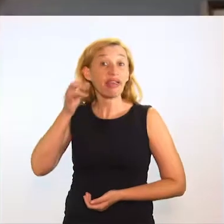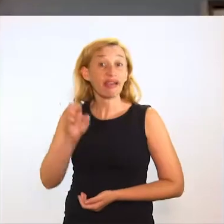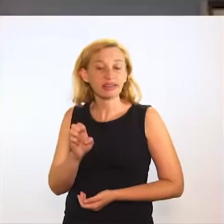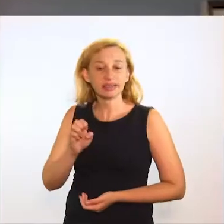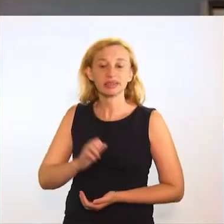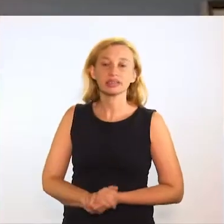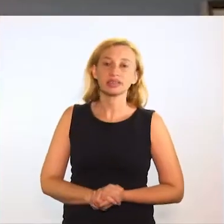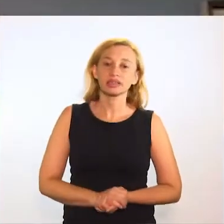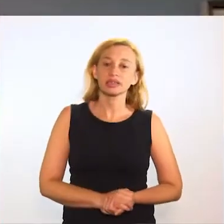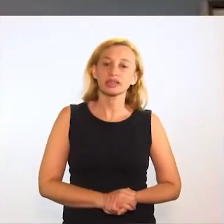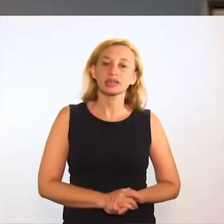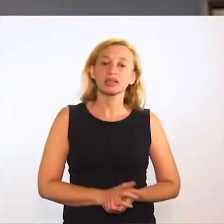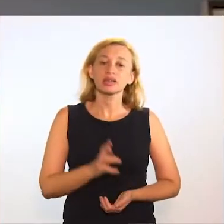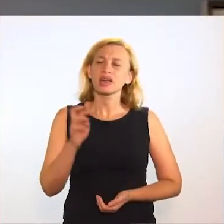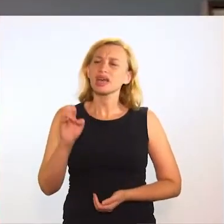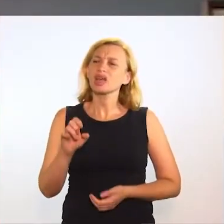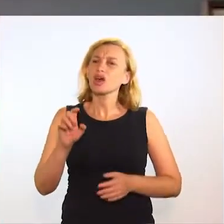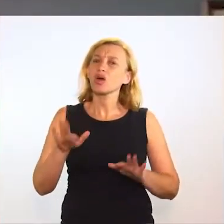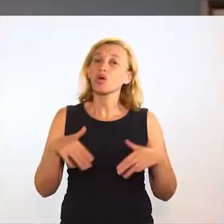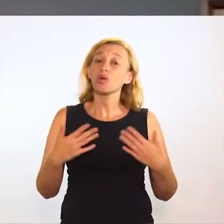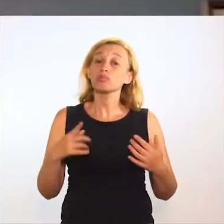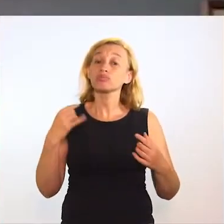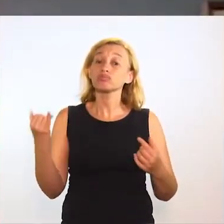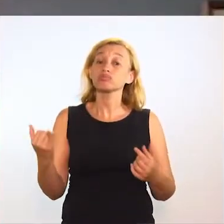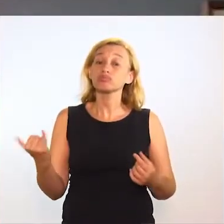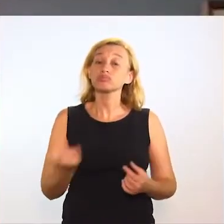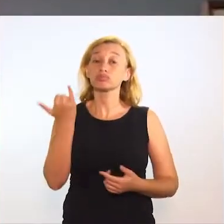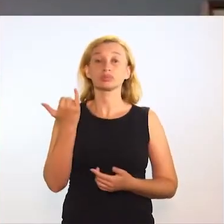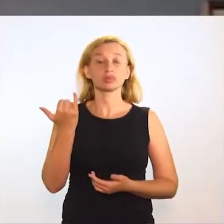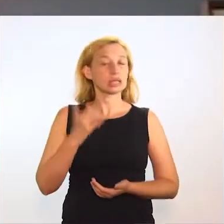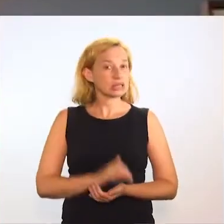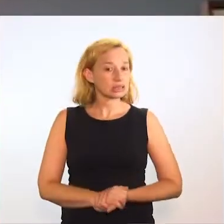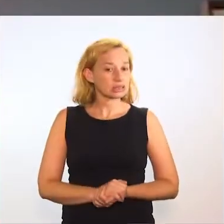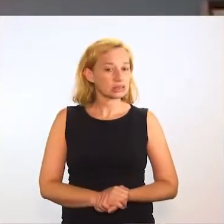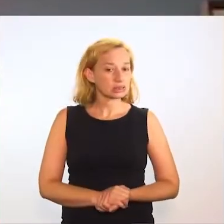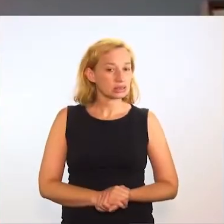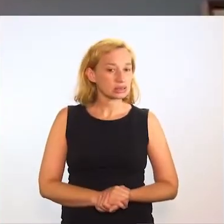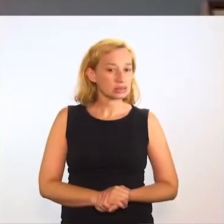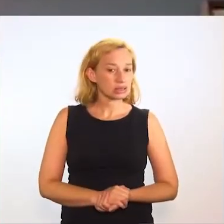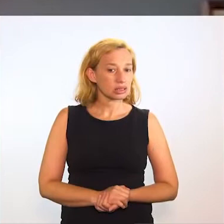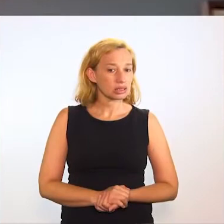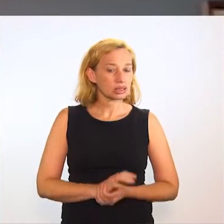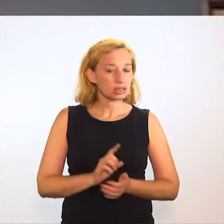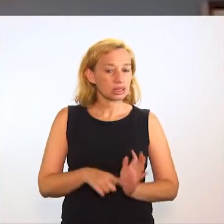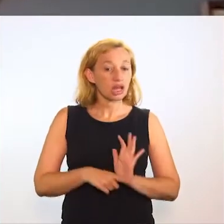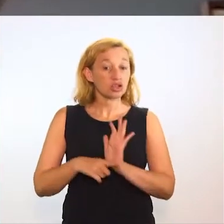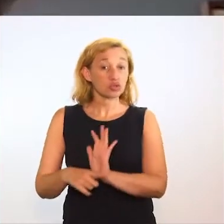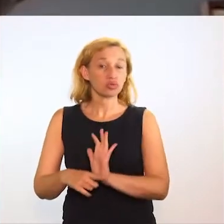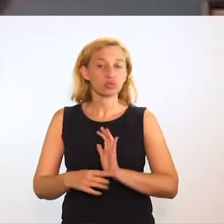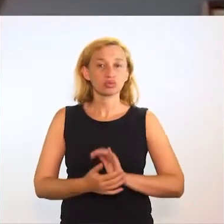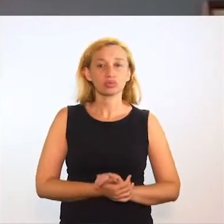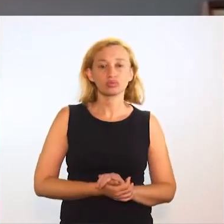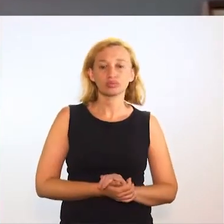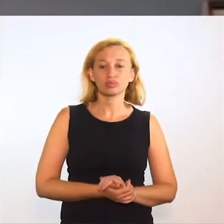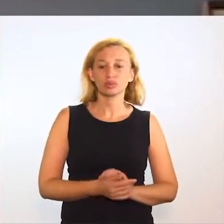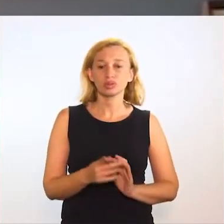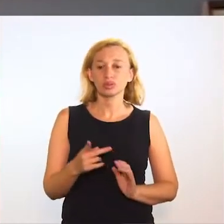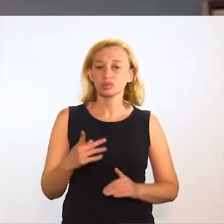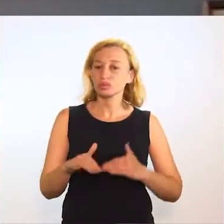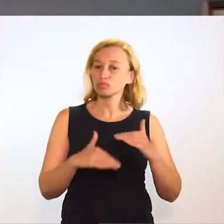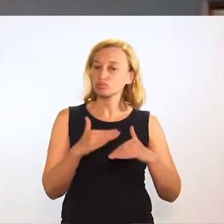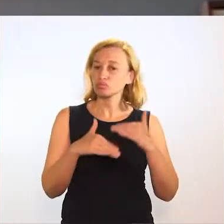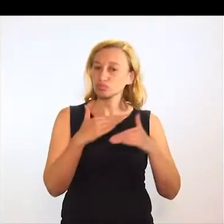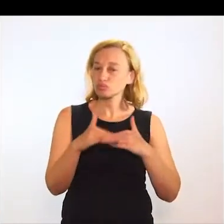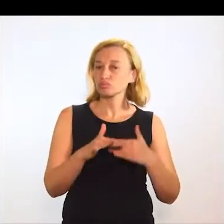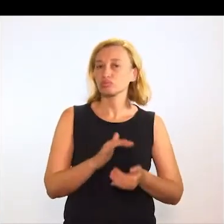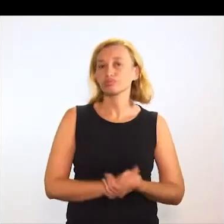Obrigada, Ana. Ariane, redes, qual a importância aí dessa tessitura? Você fala de resíduos têxteis e assim, na